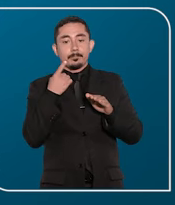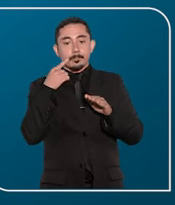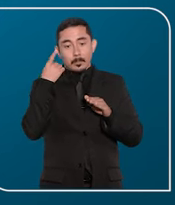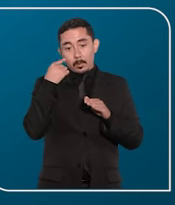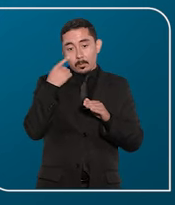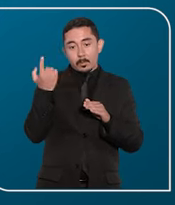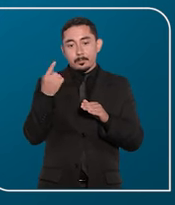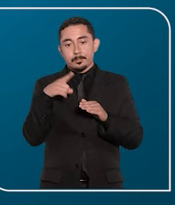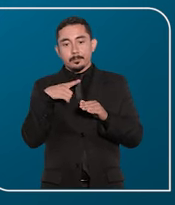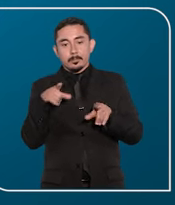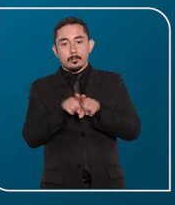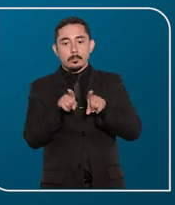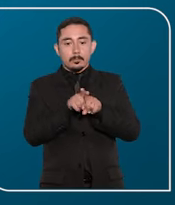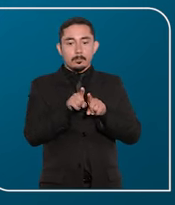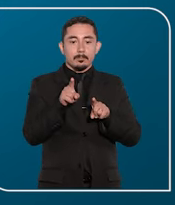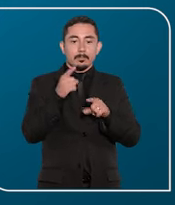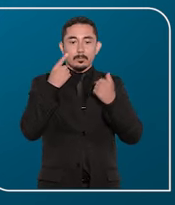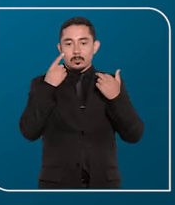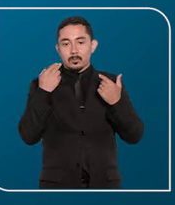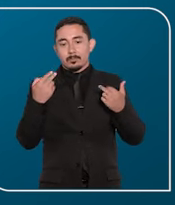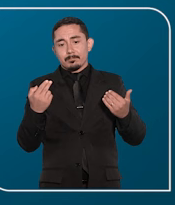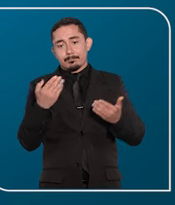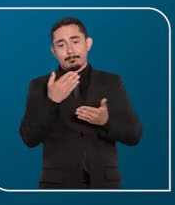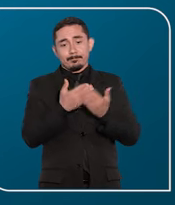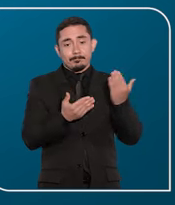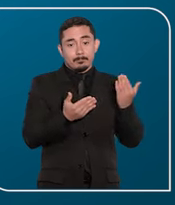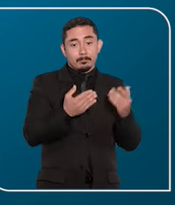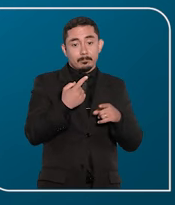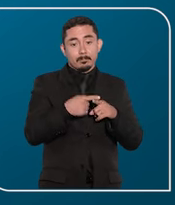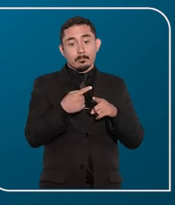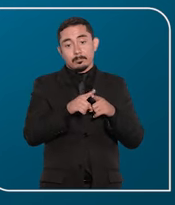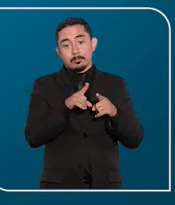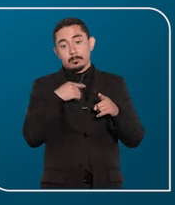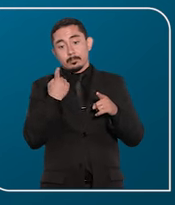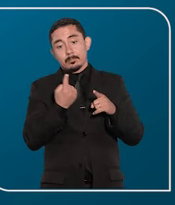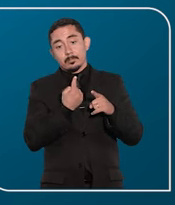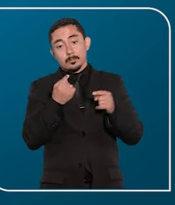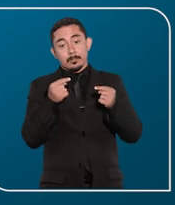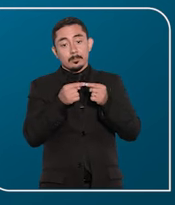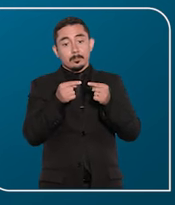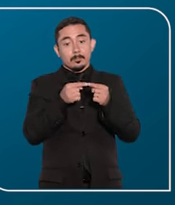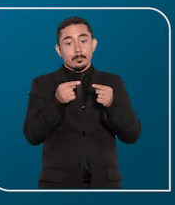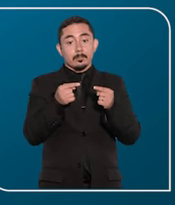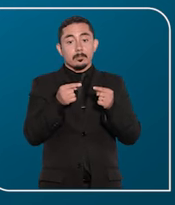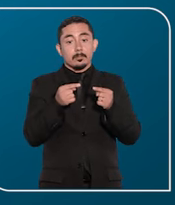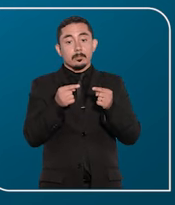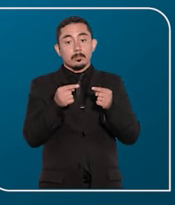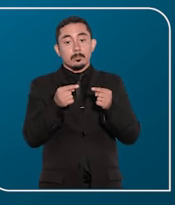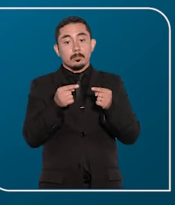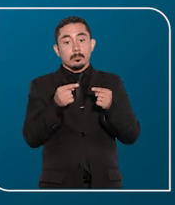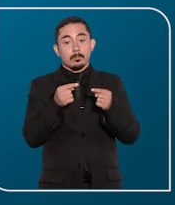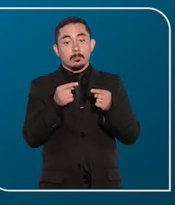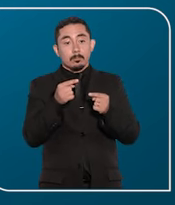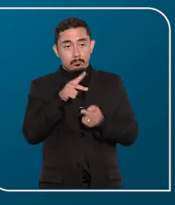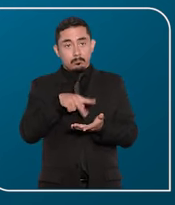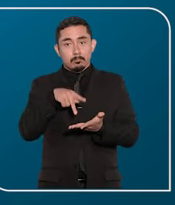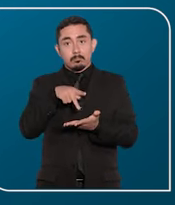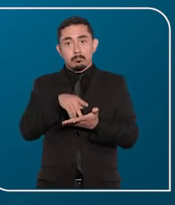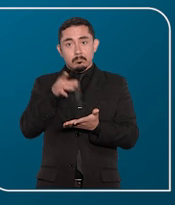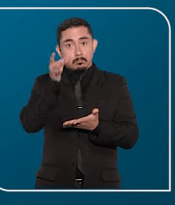arcando normalmente em prejuízo, porque normalmente nós estamos ali em situação física, propriamente